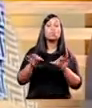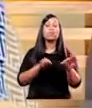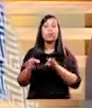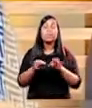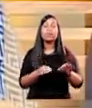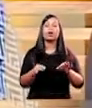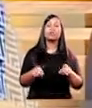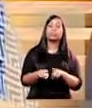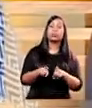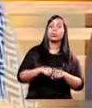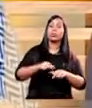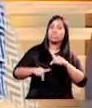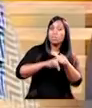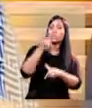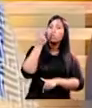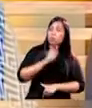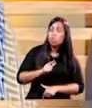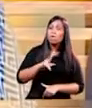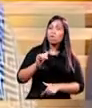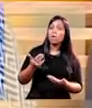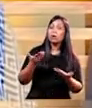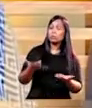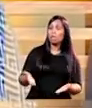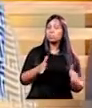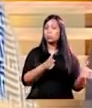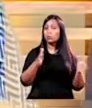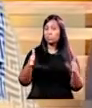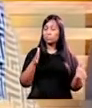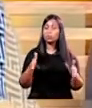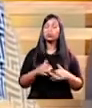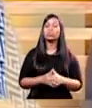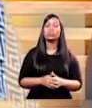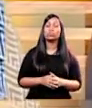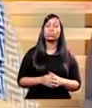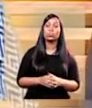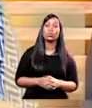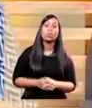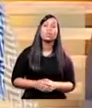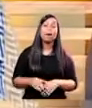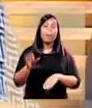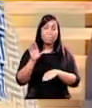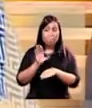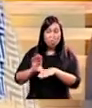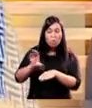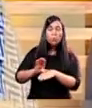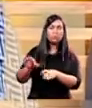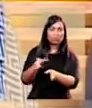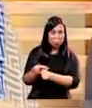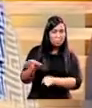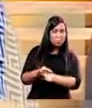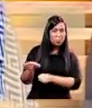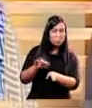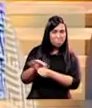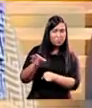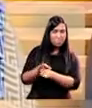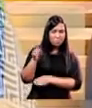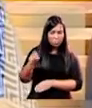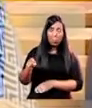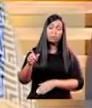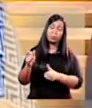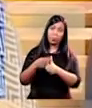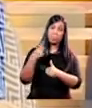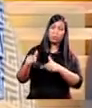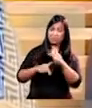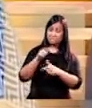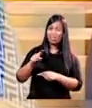que preparam também para o mercado de trabalho, que vão fornecer por um determinado período uma preparação, uma orientação ali